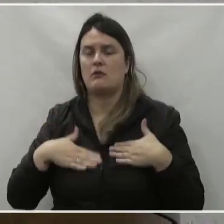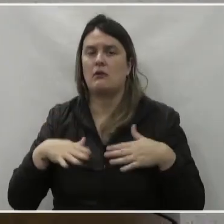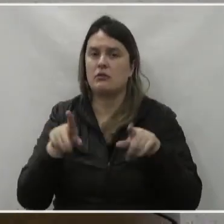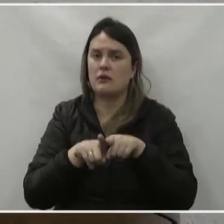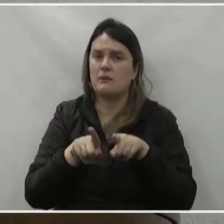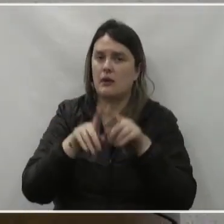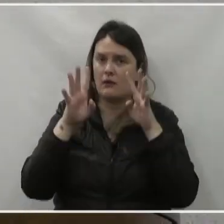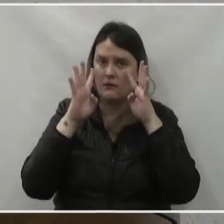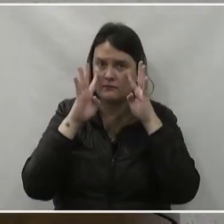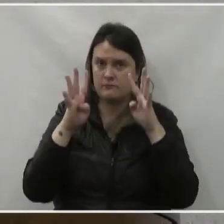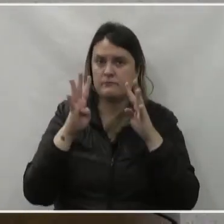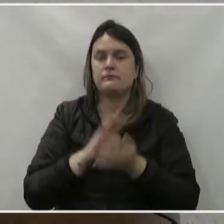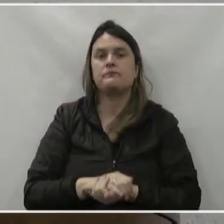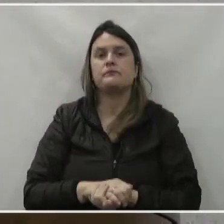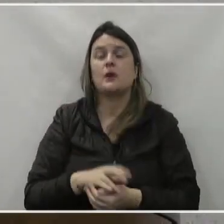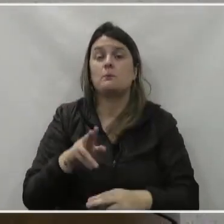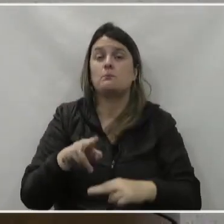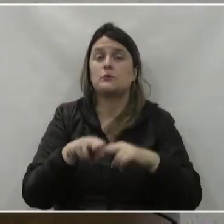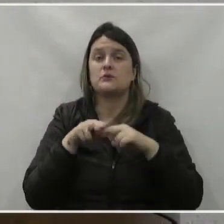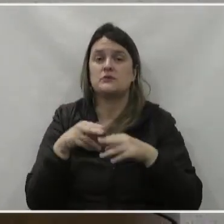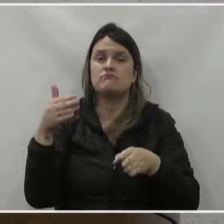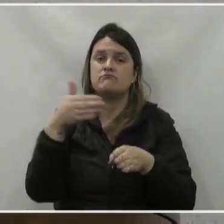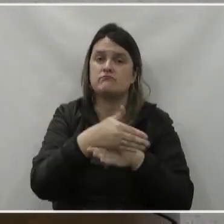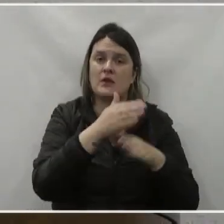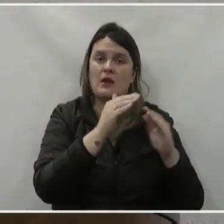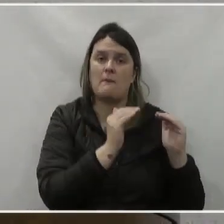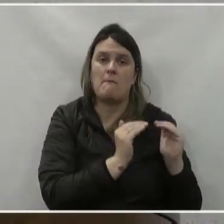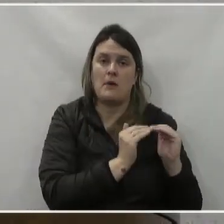atenção. Por isso, frequentou a APAE.